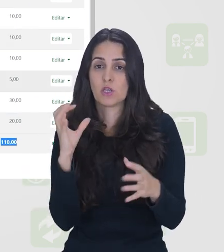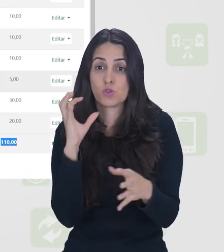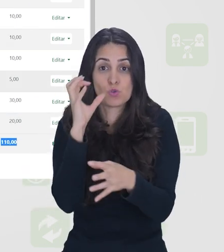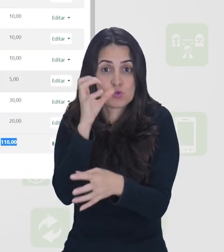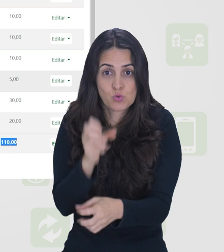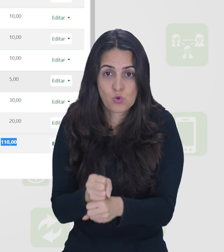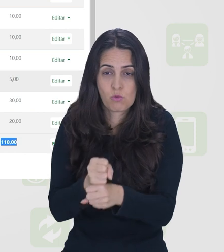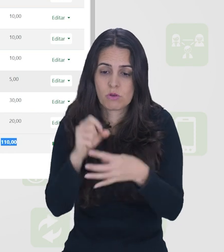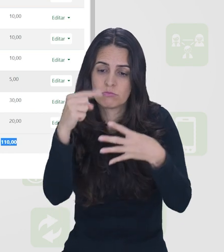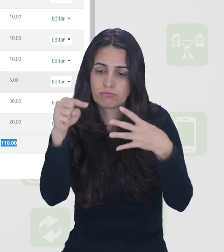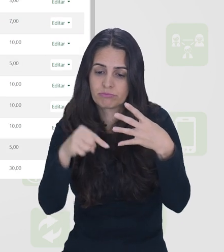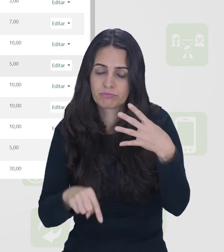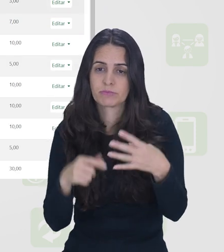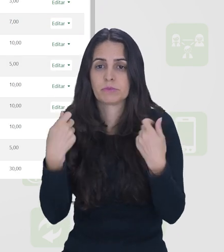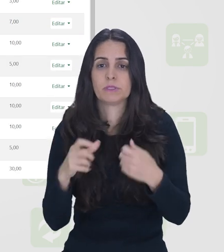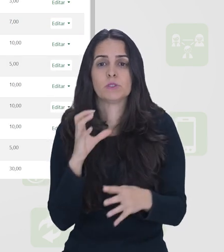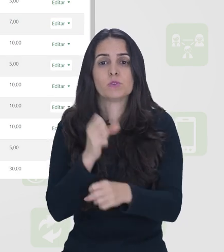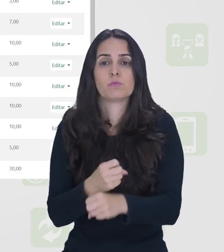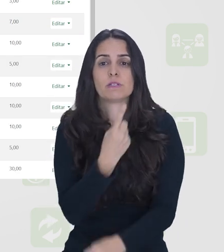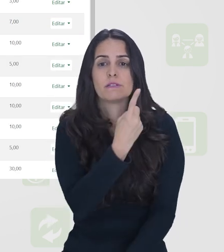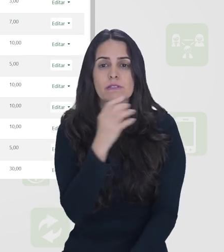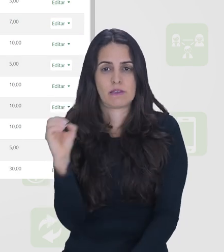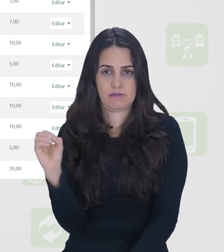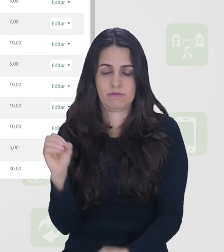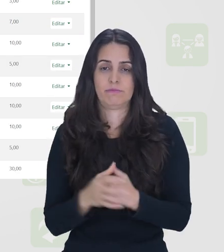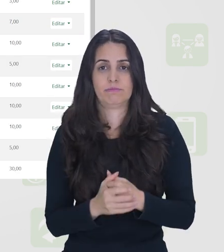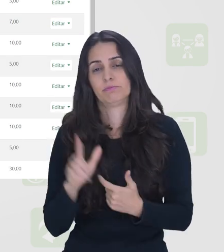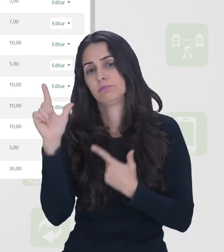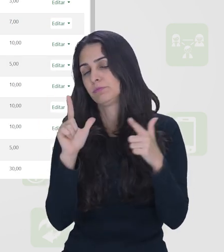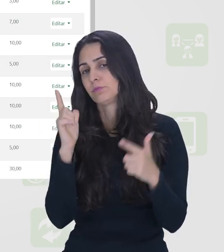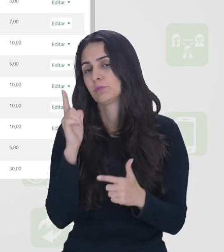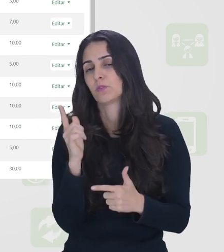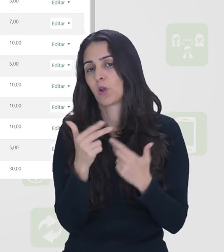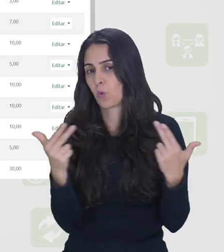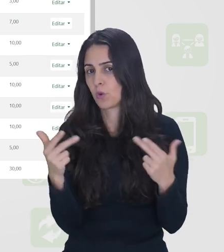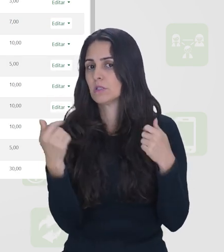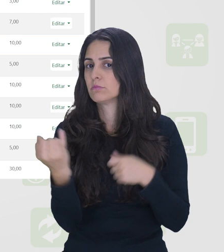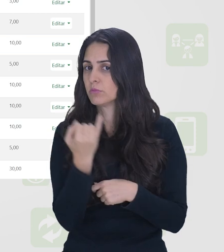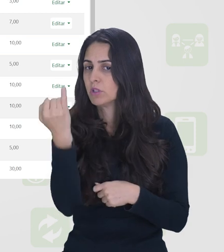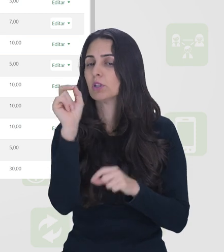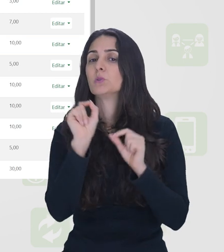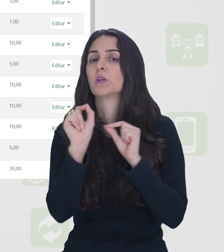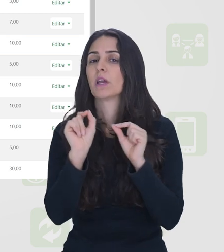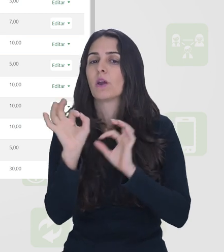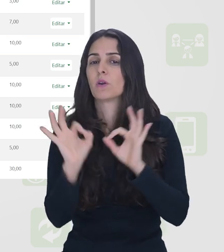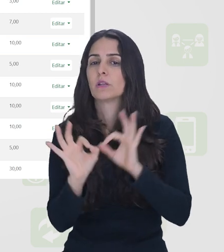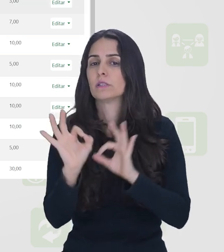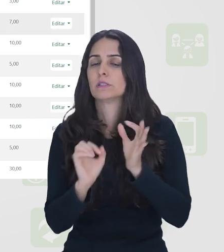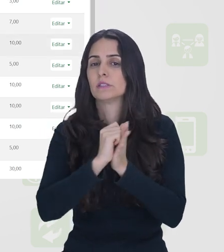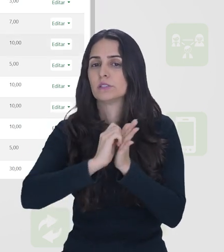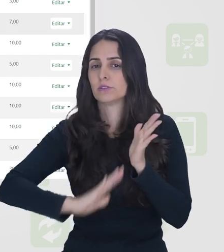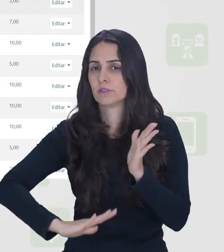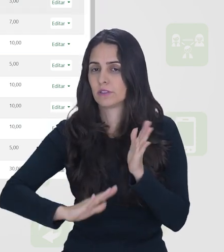fique sem pontos outra coisa que você também pode ajustar que é que é bom para o aluno é a